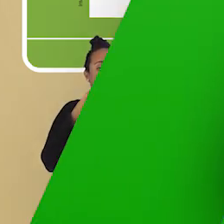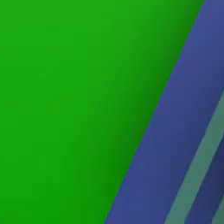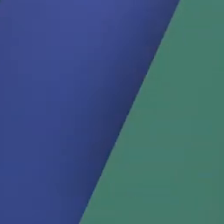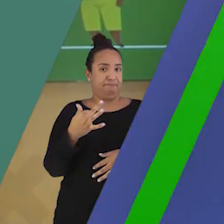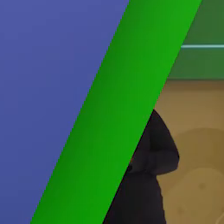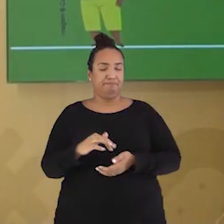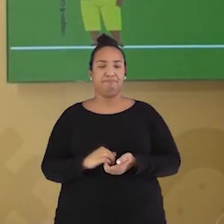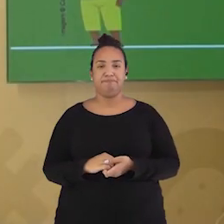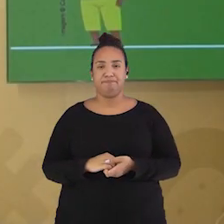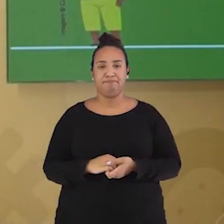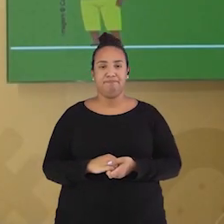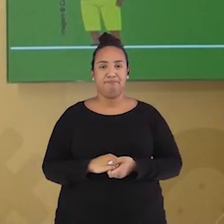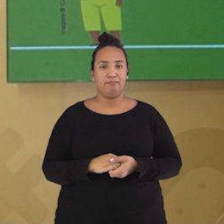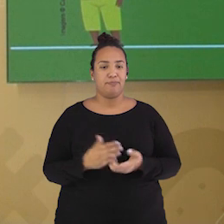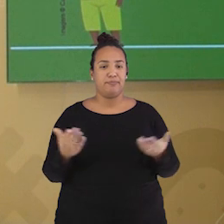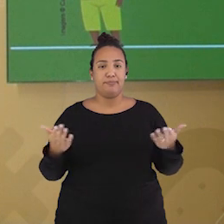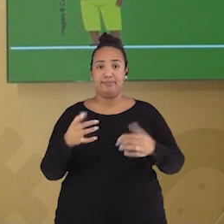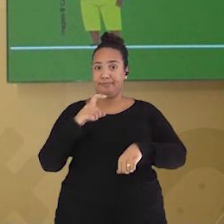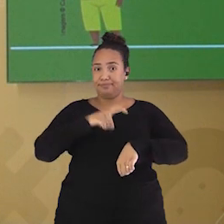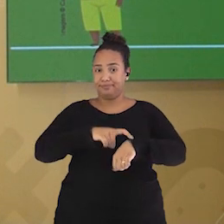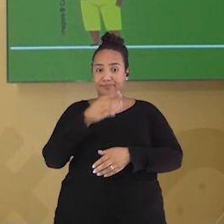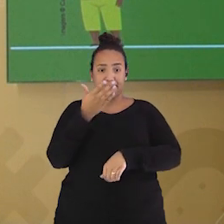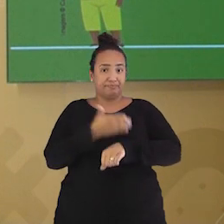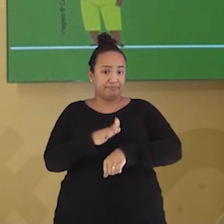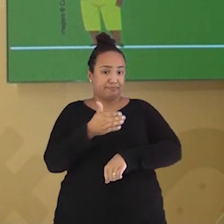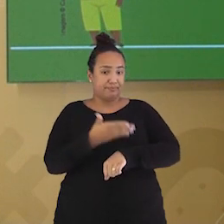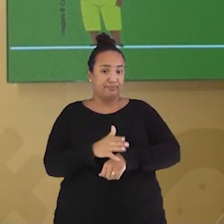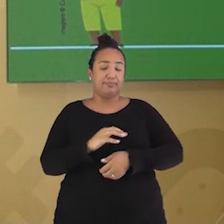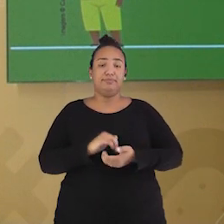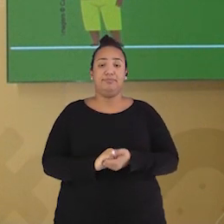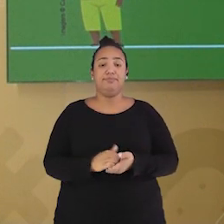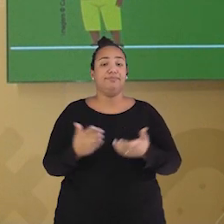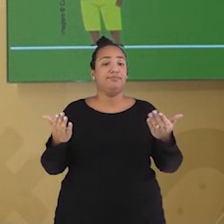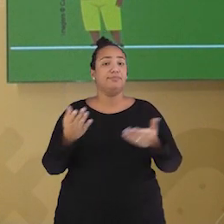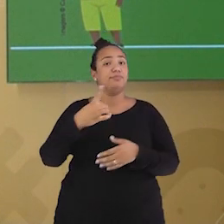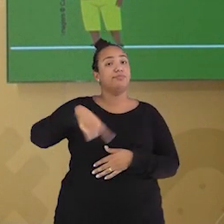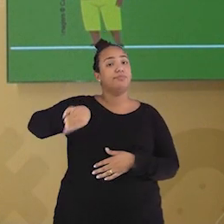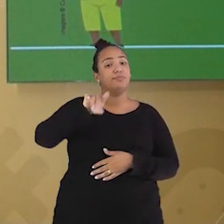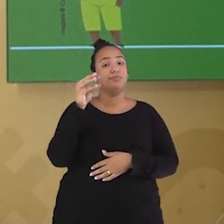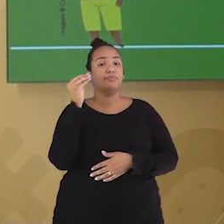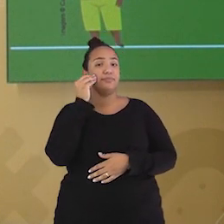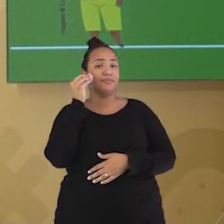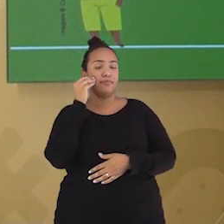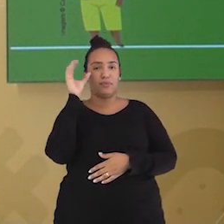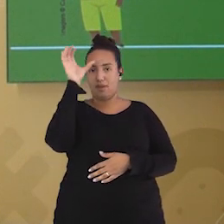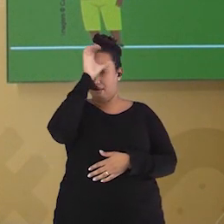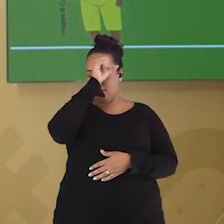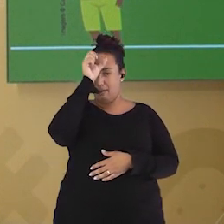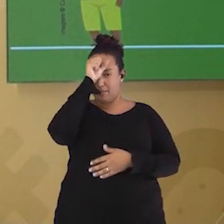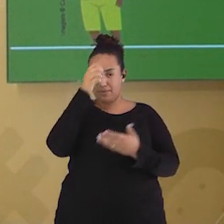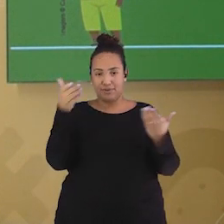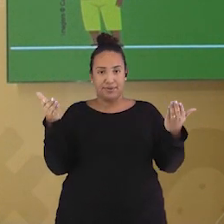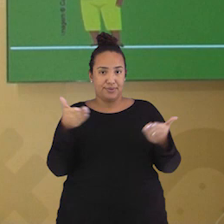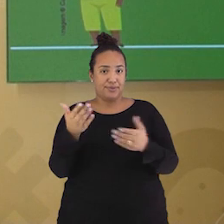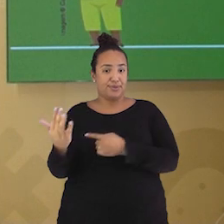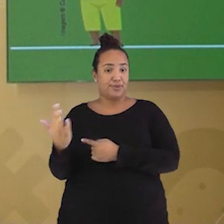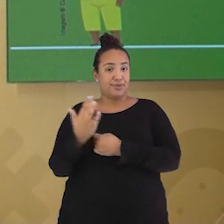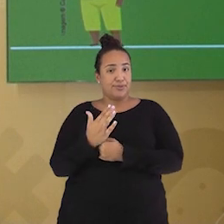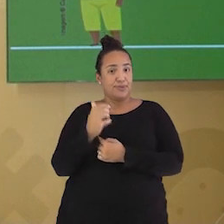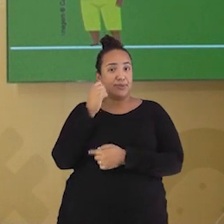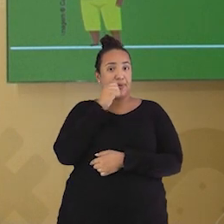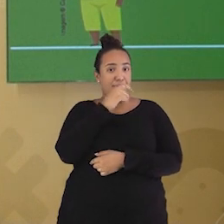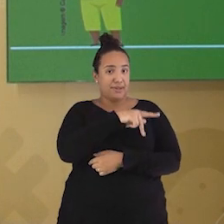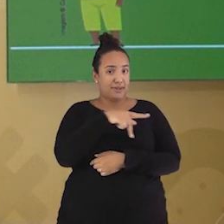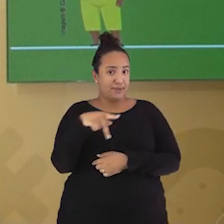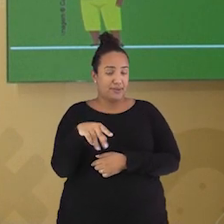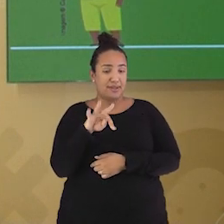dor. Agora é a hora da prática. Nós vamos testar o que aprendemos, com a ajuda da nossa